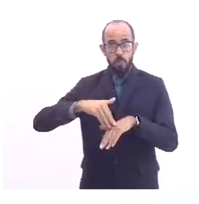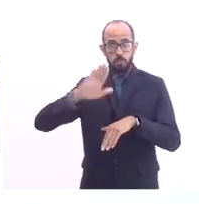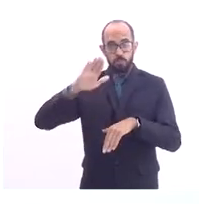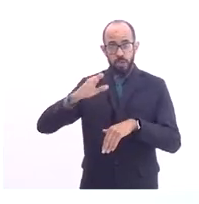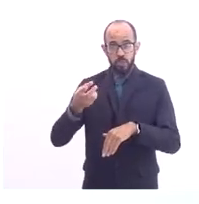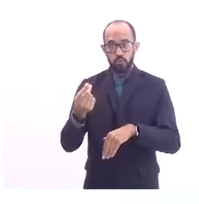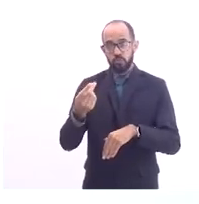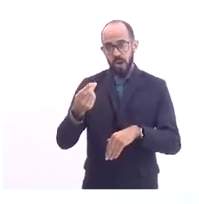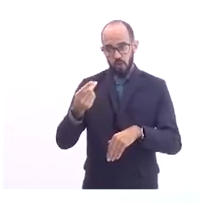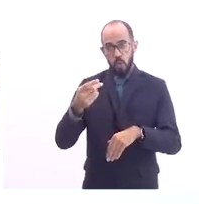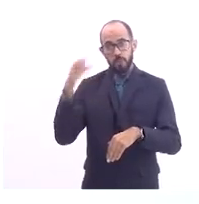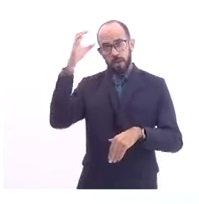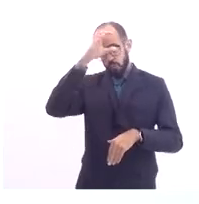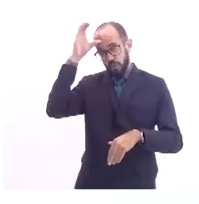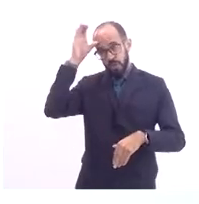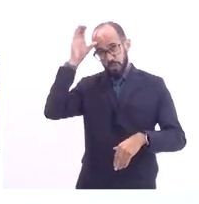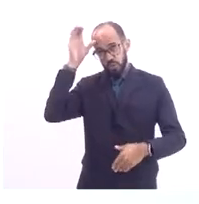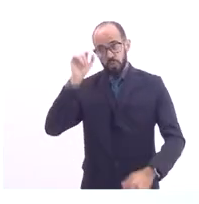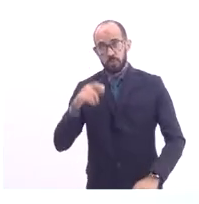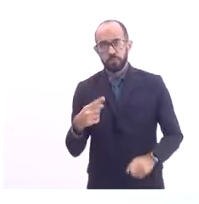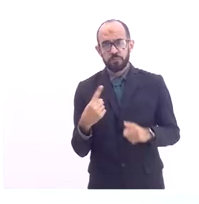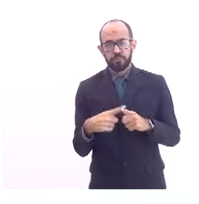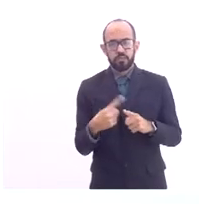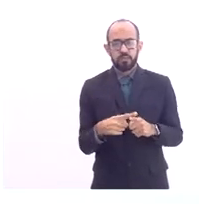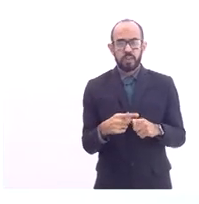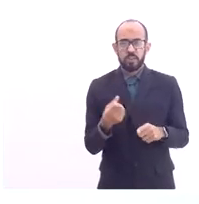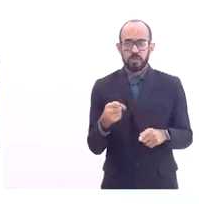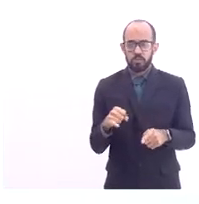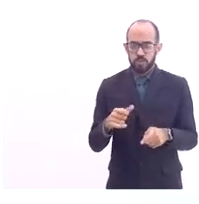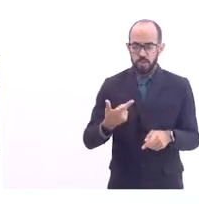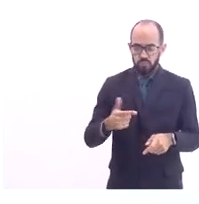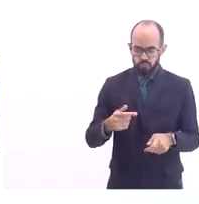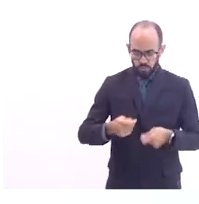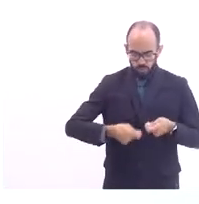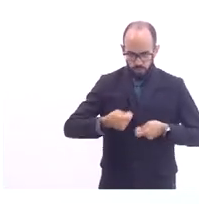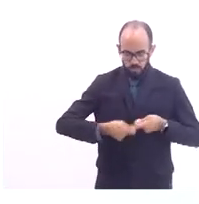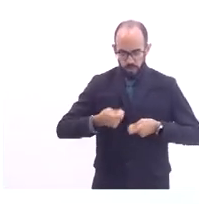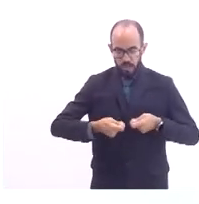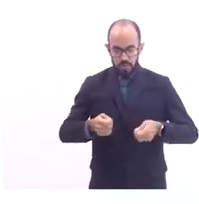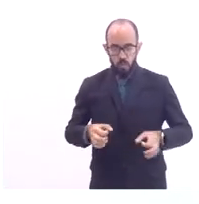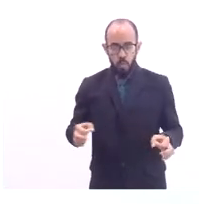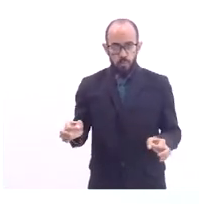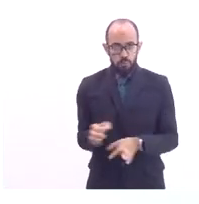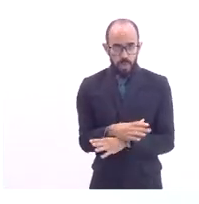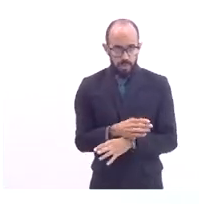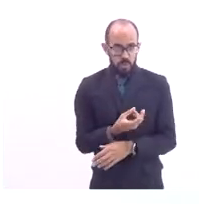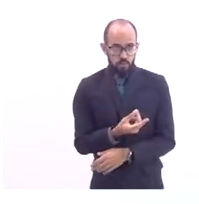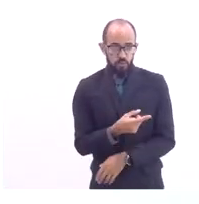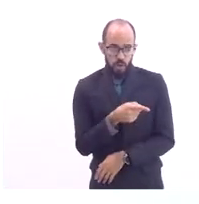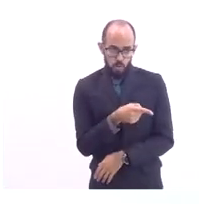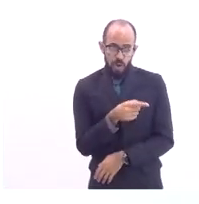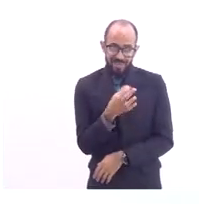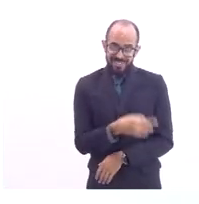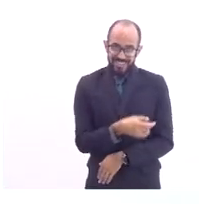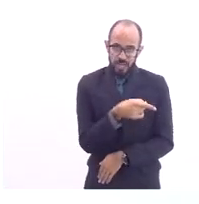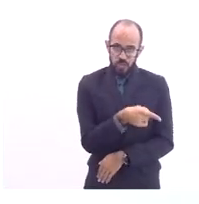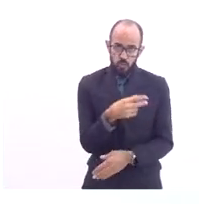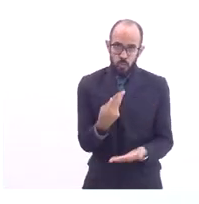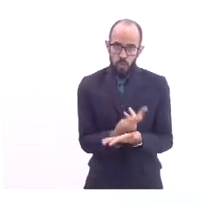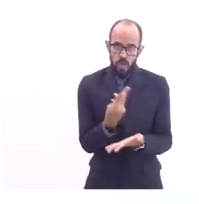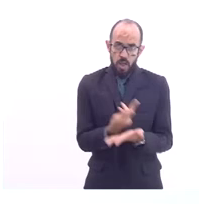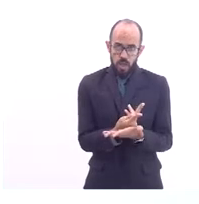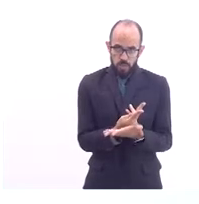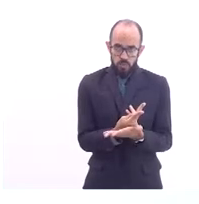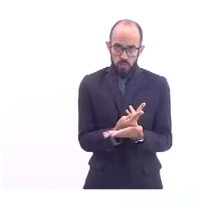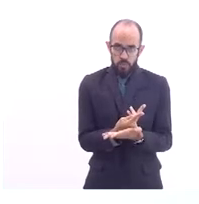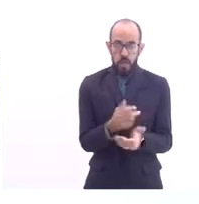repassar a tarifa e, muitas vezes, você não tem uma governança completa se aquele valor é devido ou não, e por isso que está tendo uma audiência,